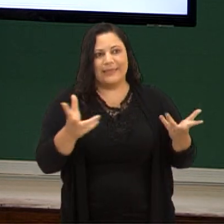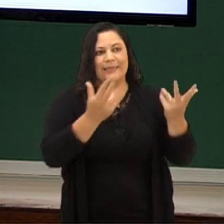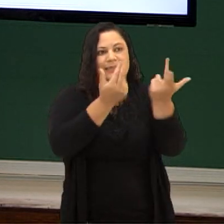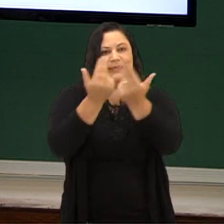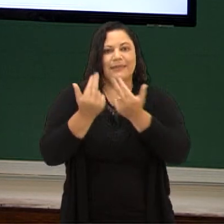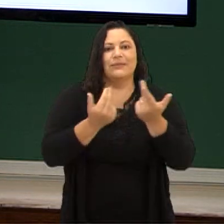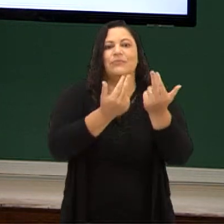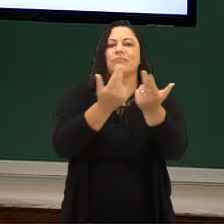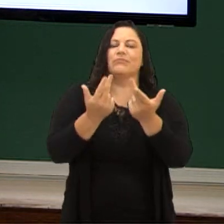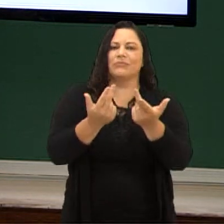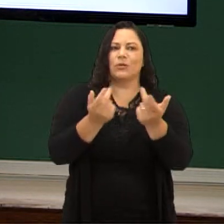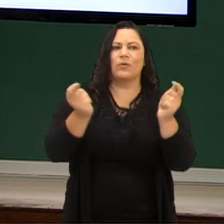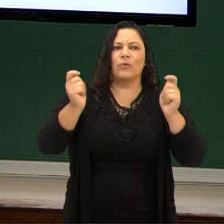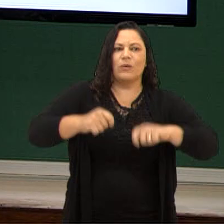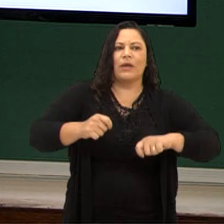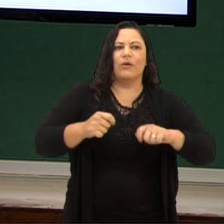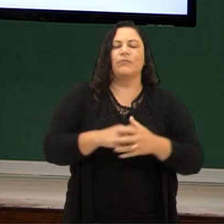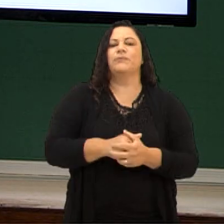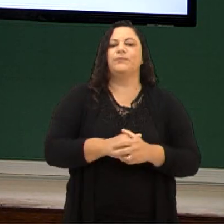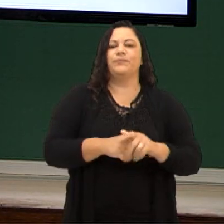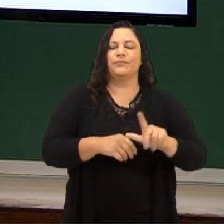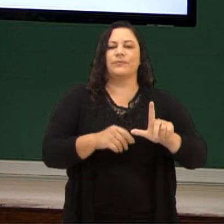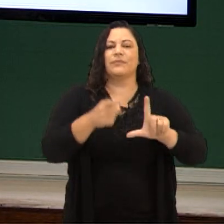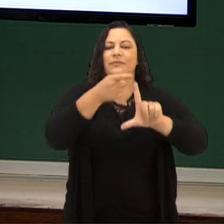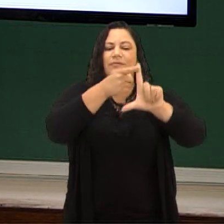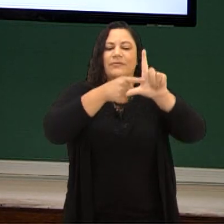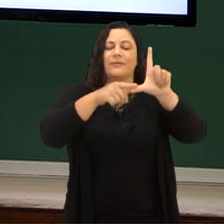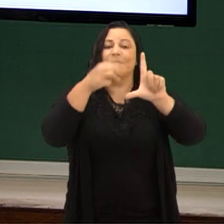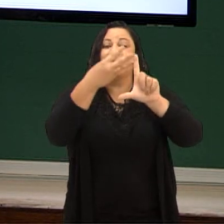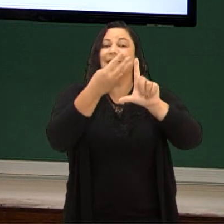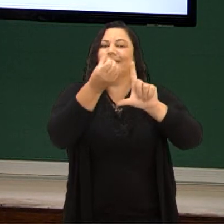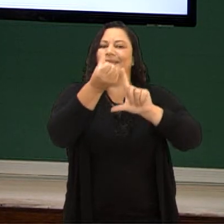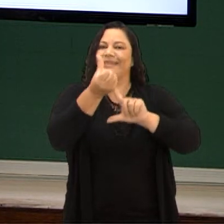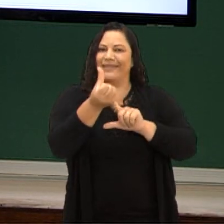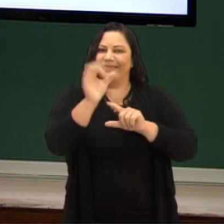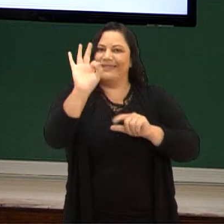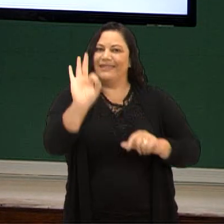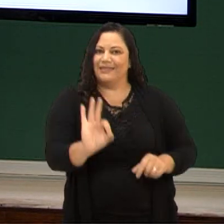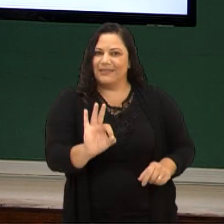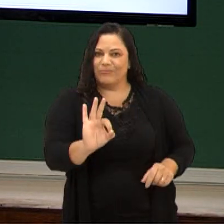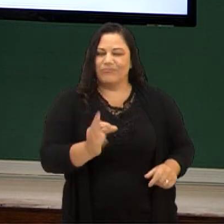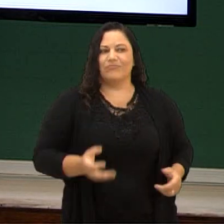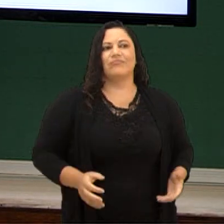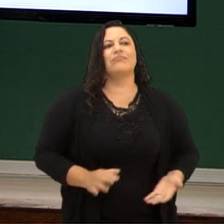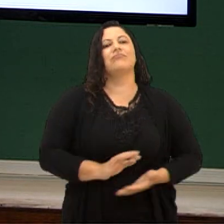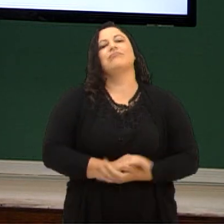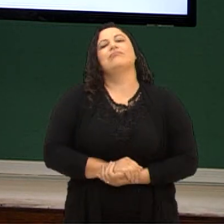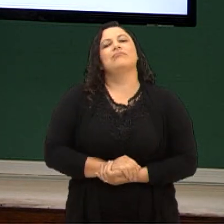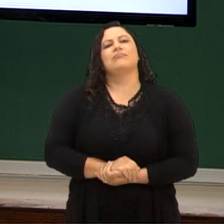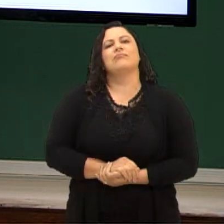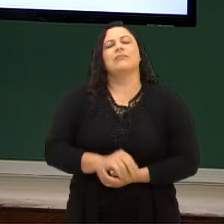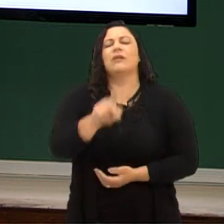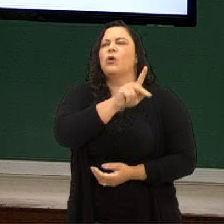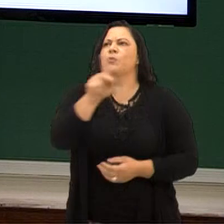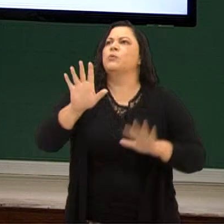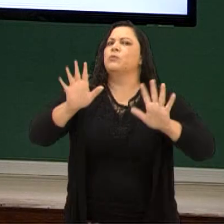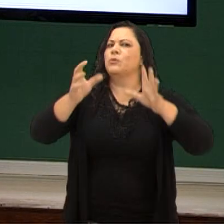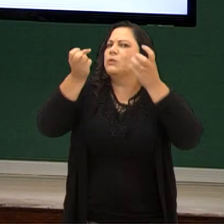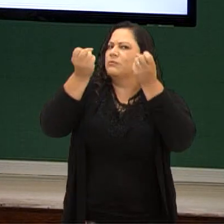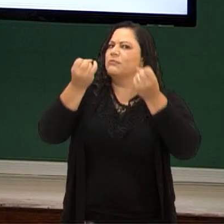aos mamíferos, que está aqui em laranja, é 36 graus, certo? E como a professora disse para